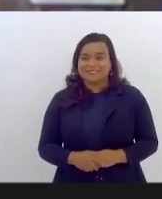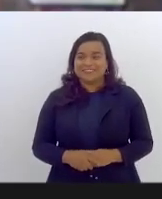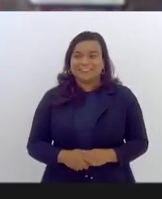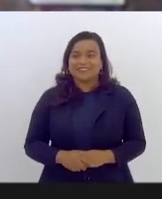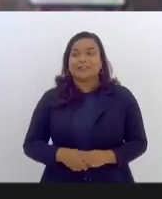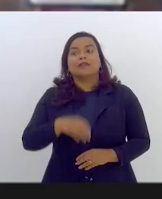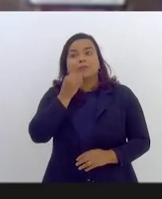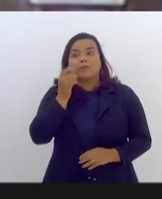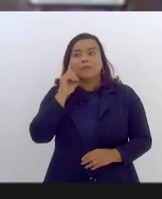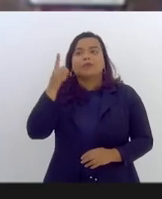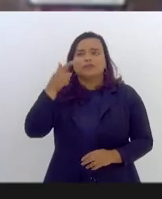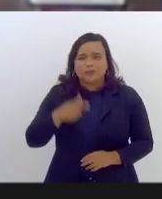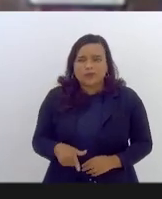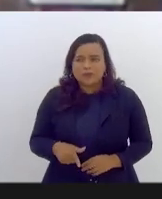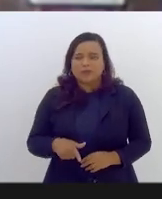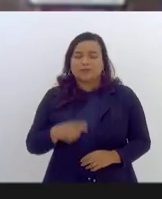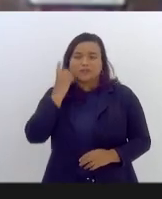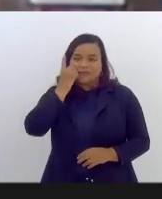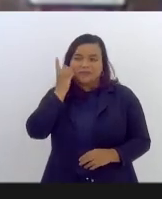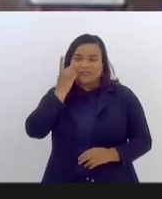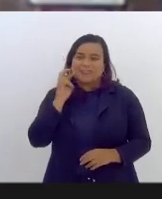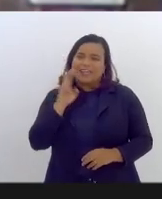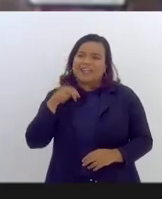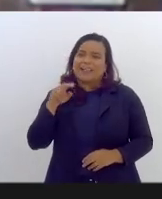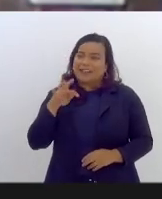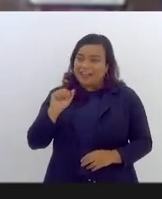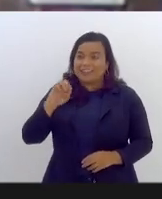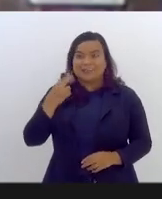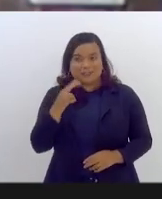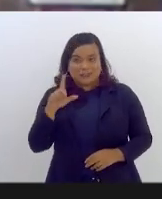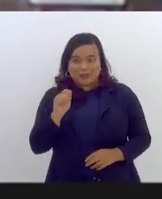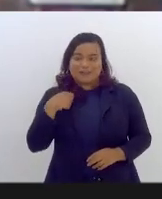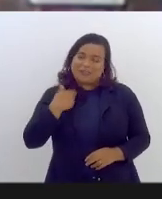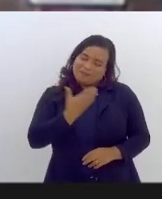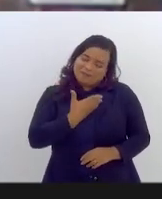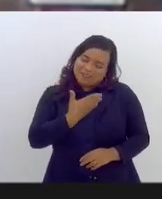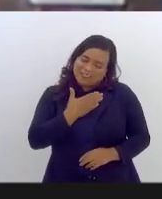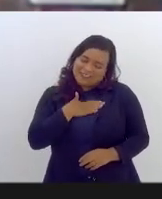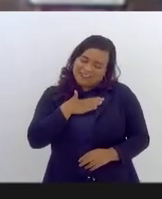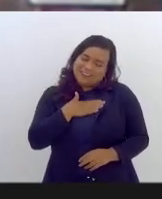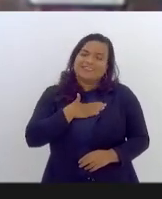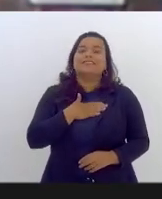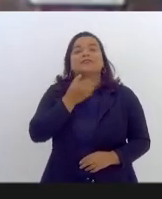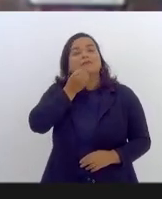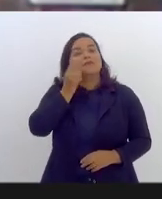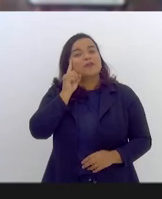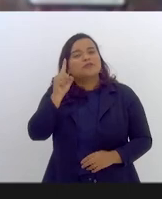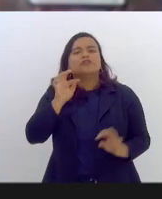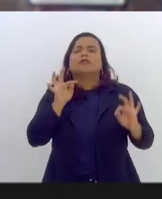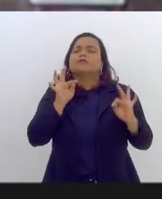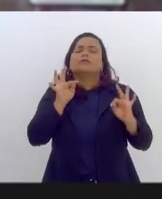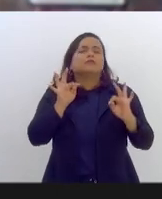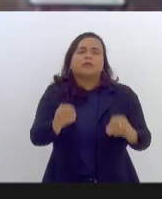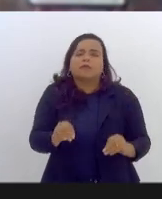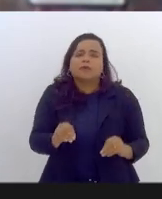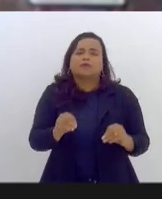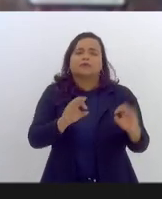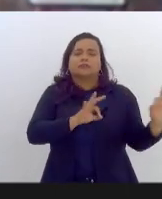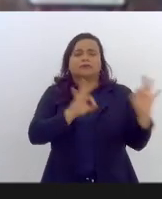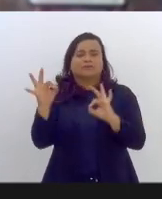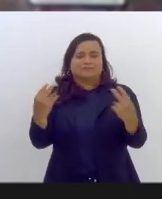Bom dia mais uma vez, deputada Renata Souza e amiga Renata. Bom dia a todos,